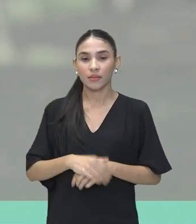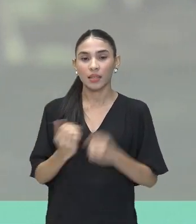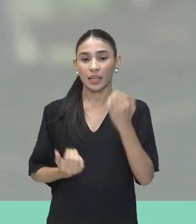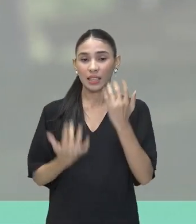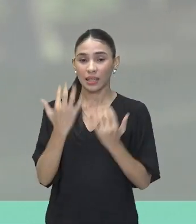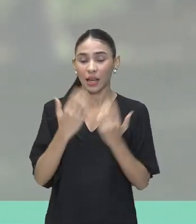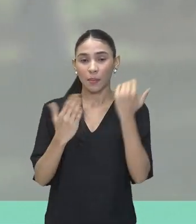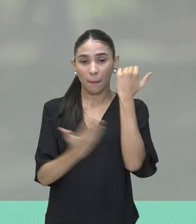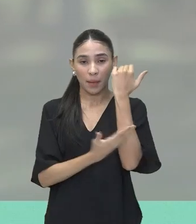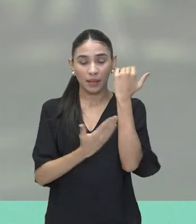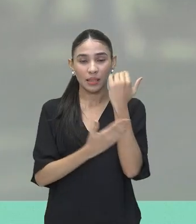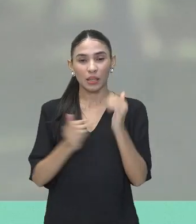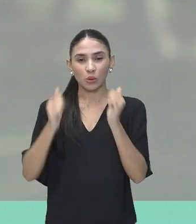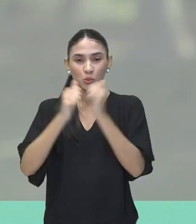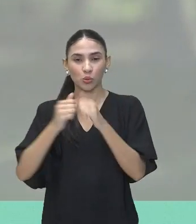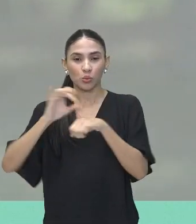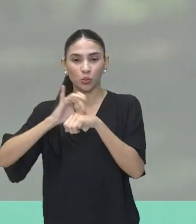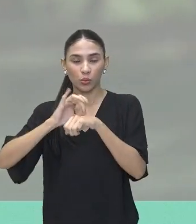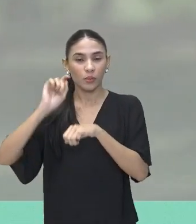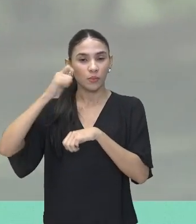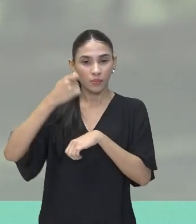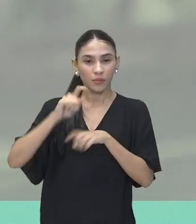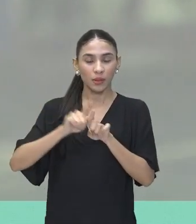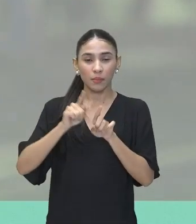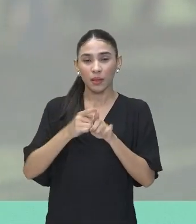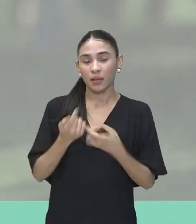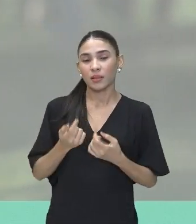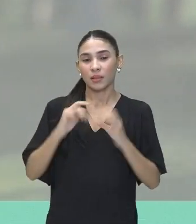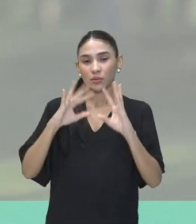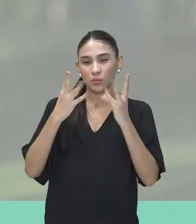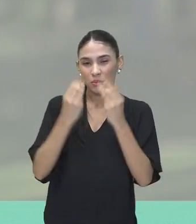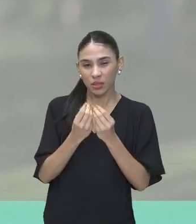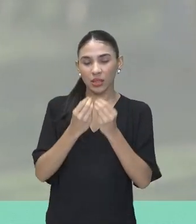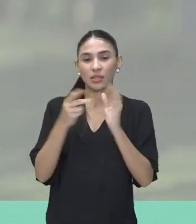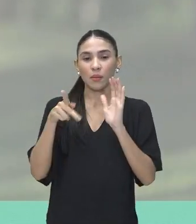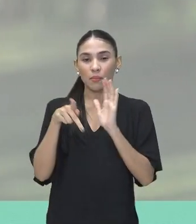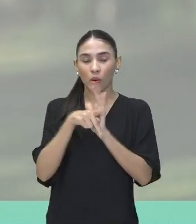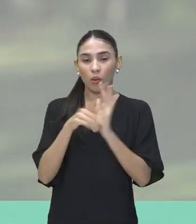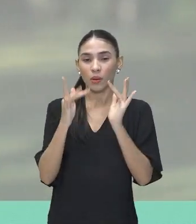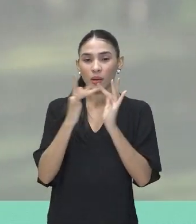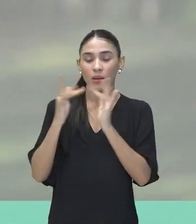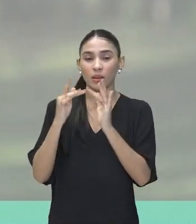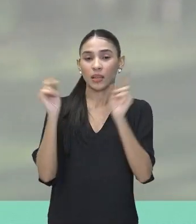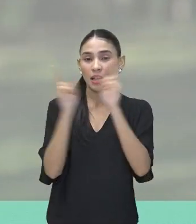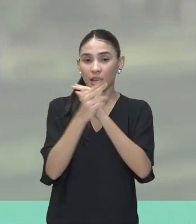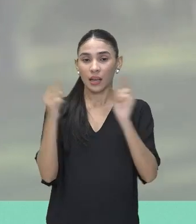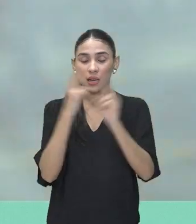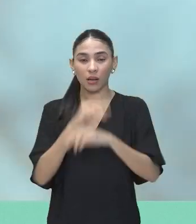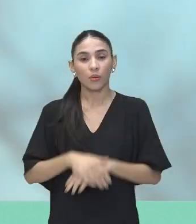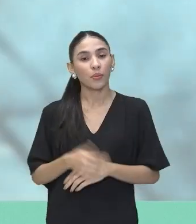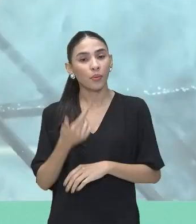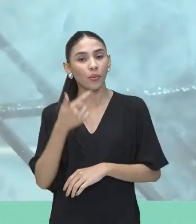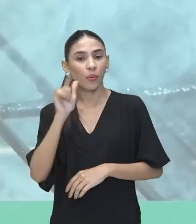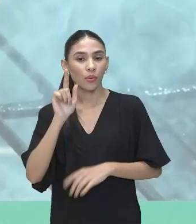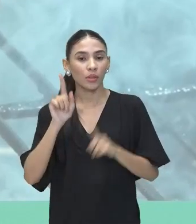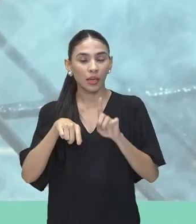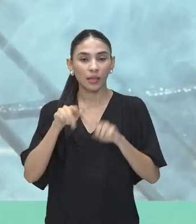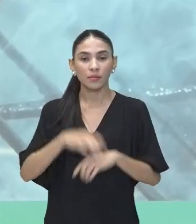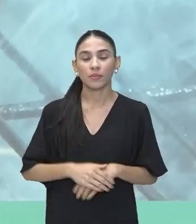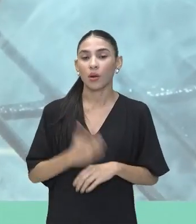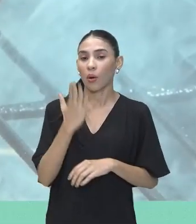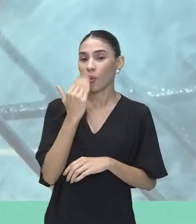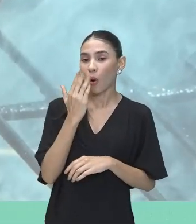madeira ou carvão e ainda por contaminantes presentes no ar. Outra via menos frequente é a ingestão de